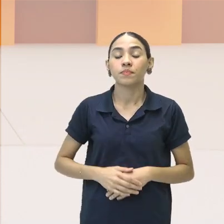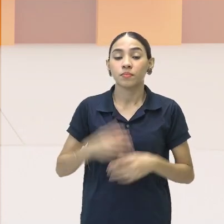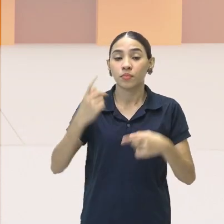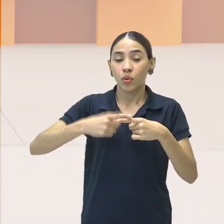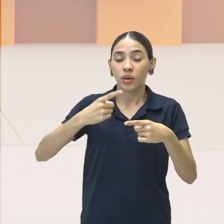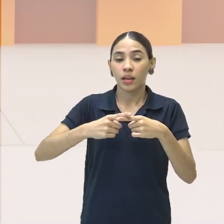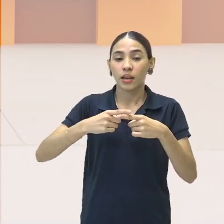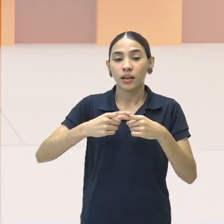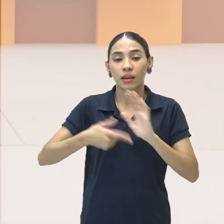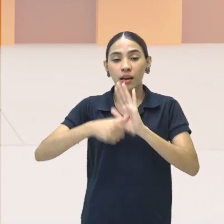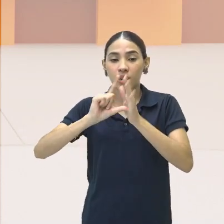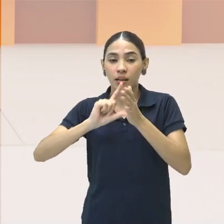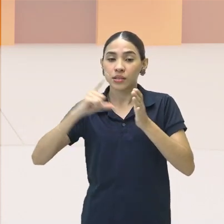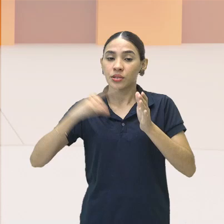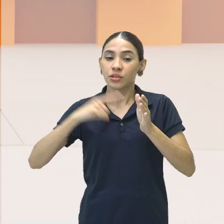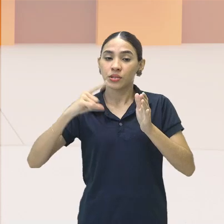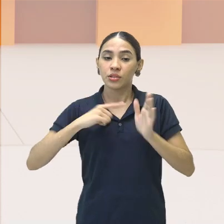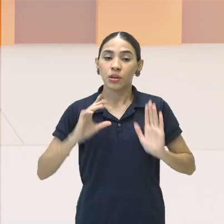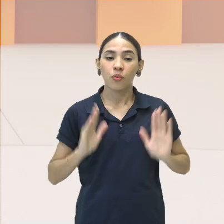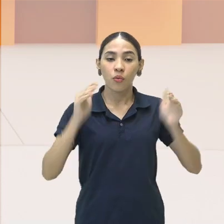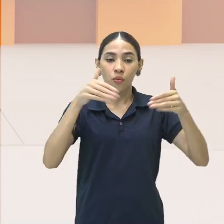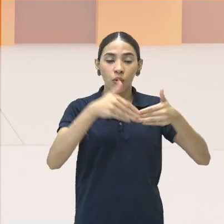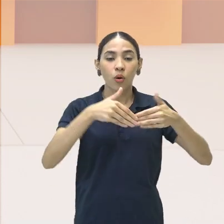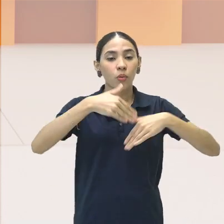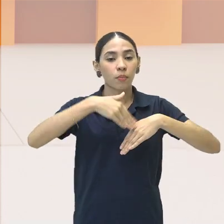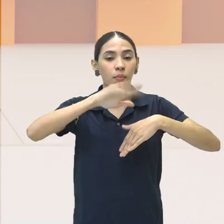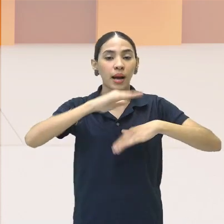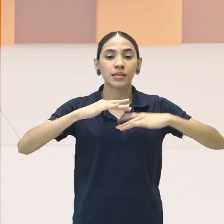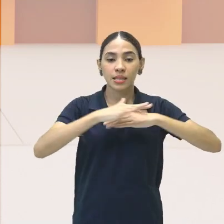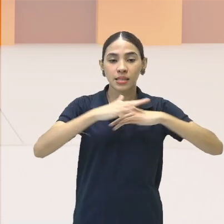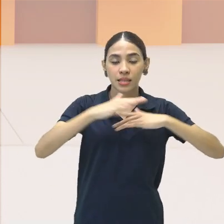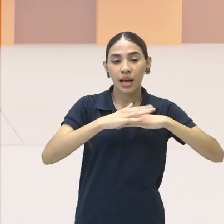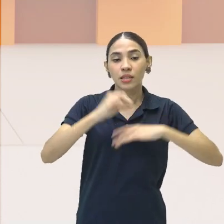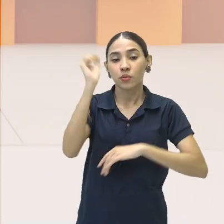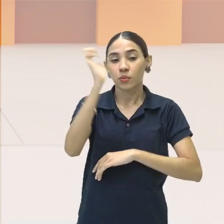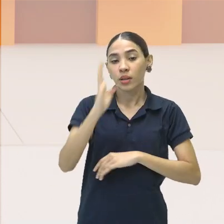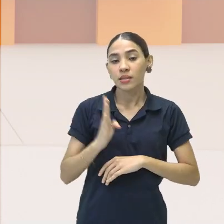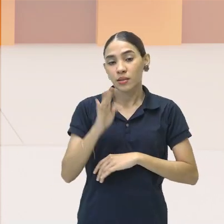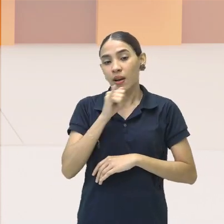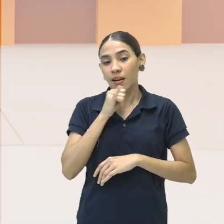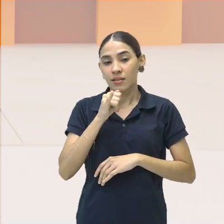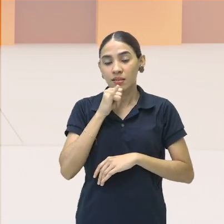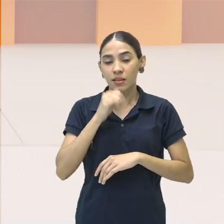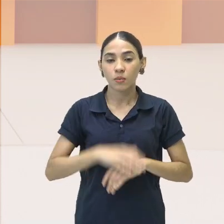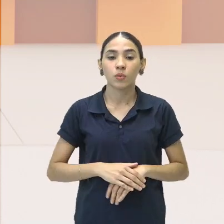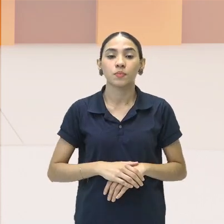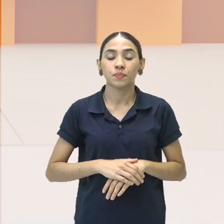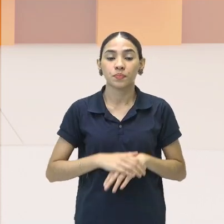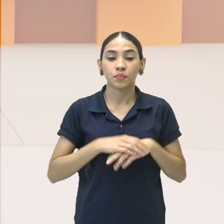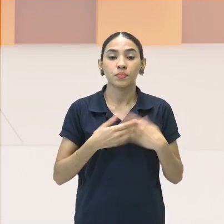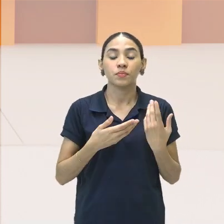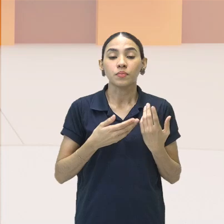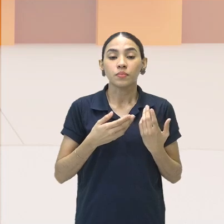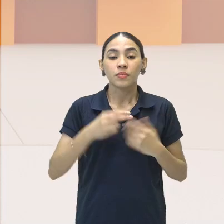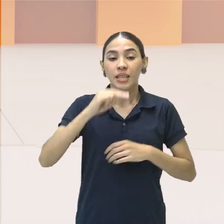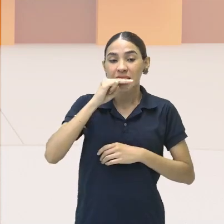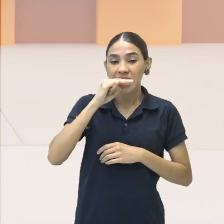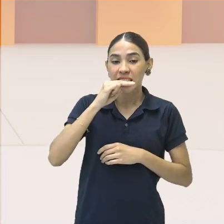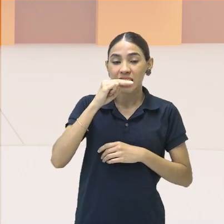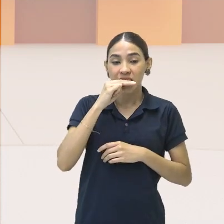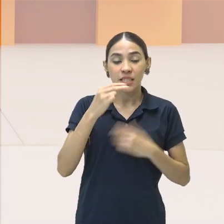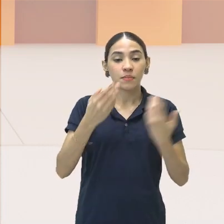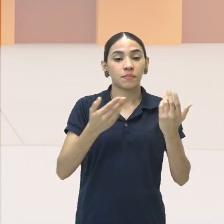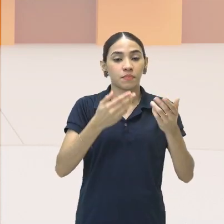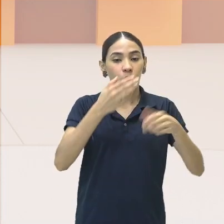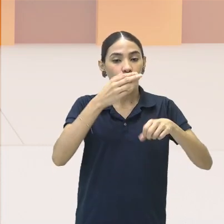a ocupação no litoral do Brasil, como por exemplo, né, lá com o cultivo da cana-de-açúcar e